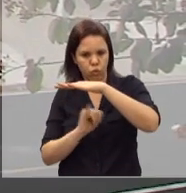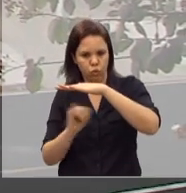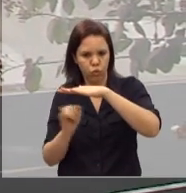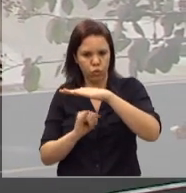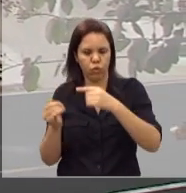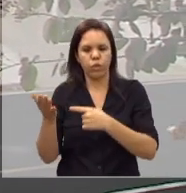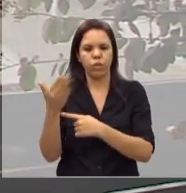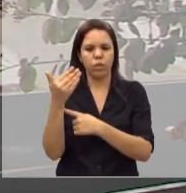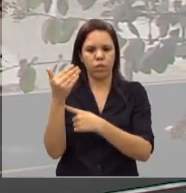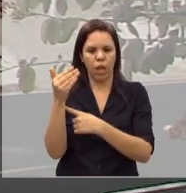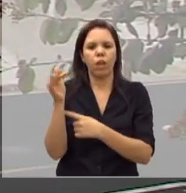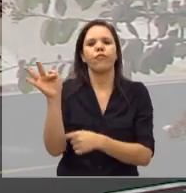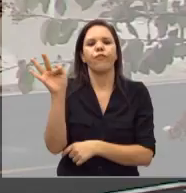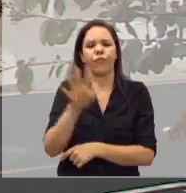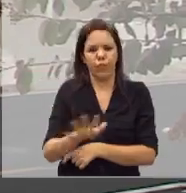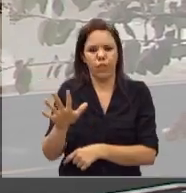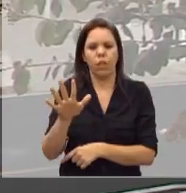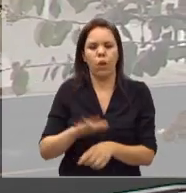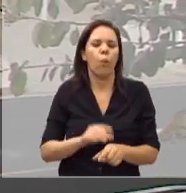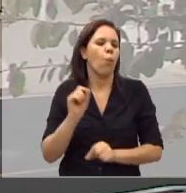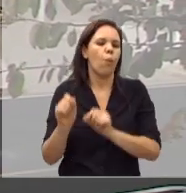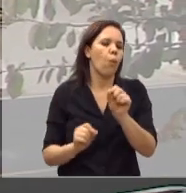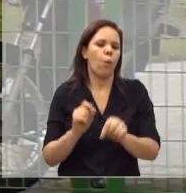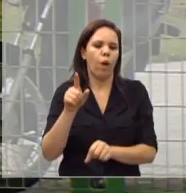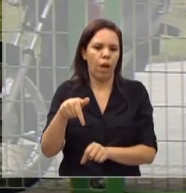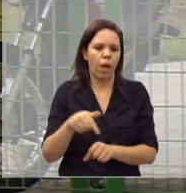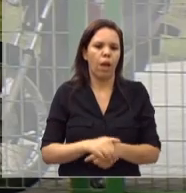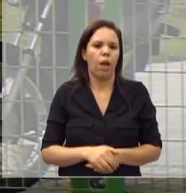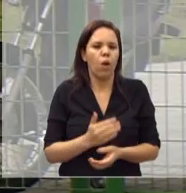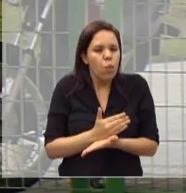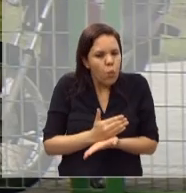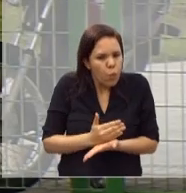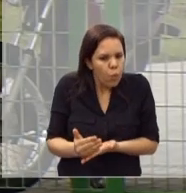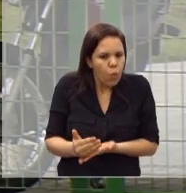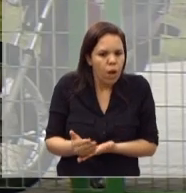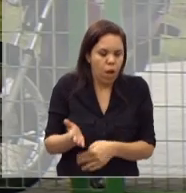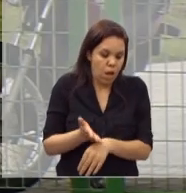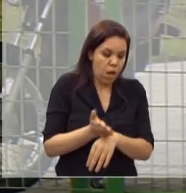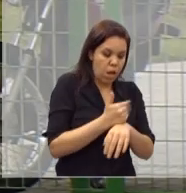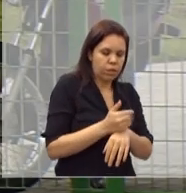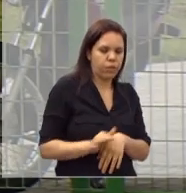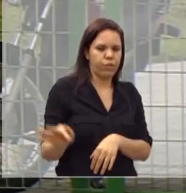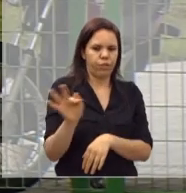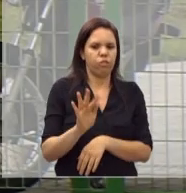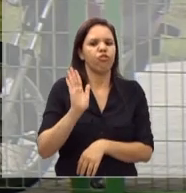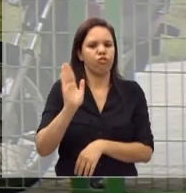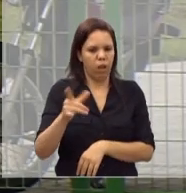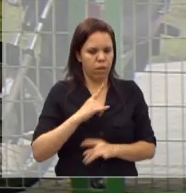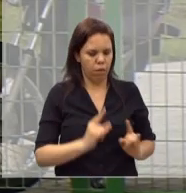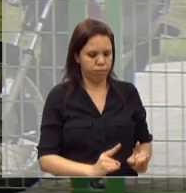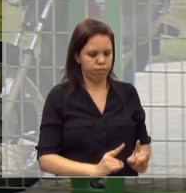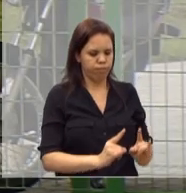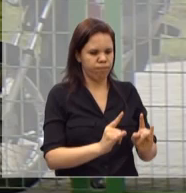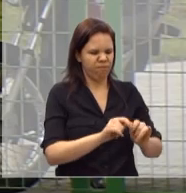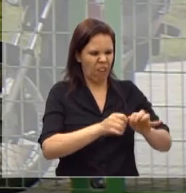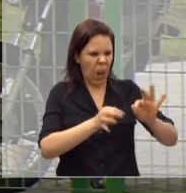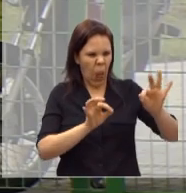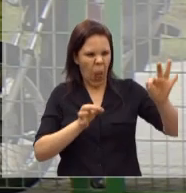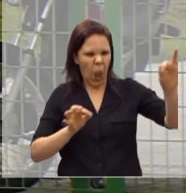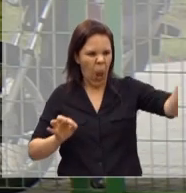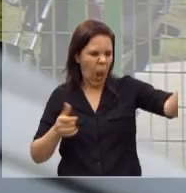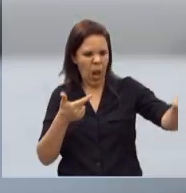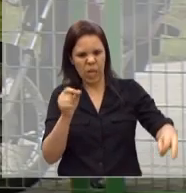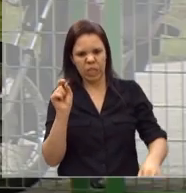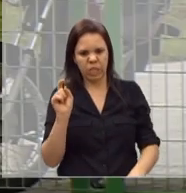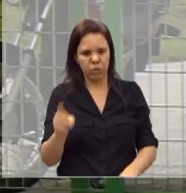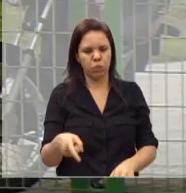Técnico Federal. O que é isso aí? É o embrião da Universidade Federal. Ou seja, já tem um prédio lá, um terreno de mais de 10 mil